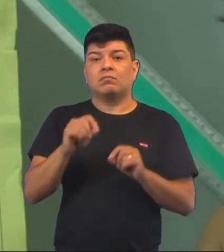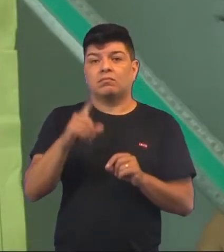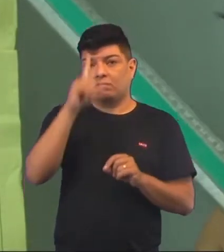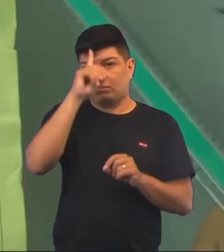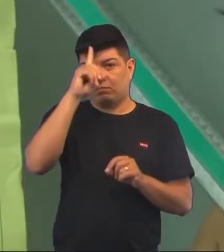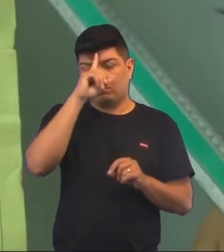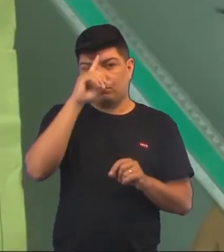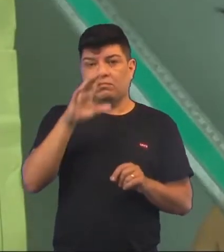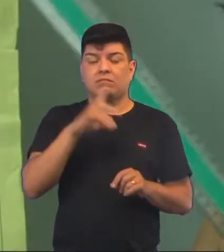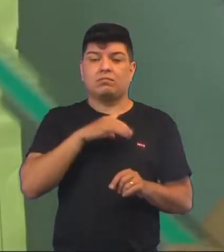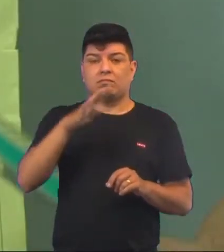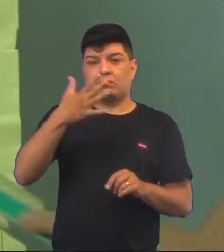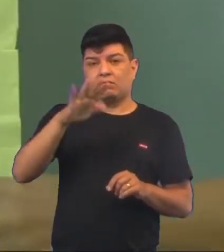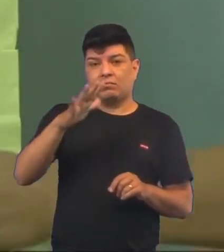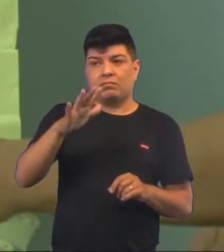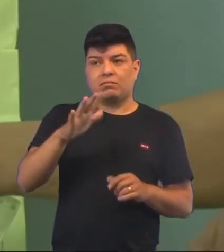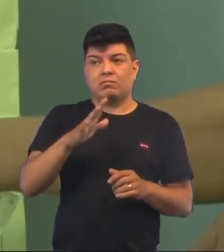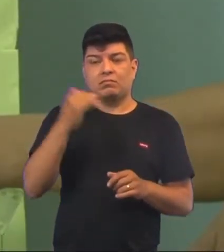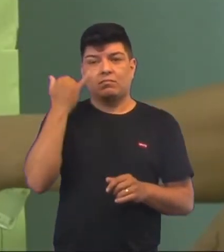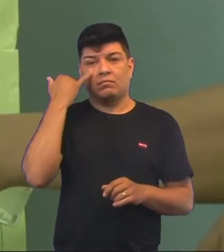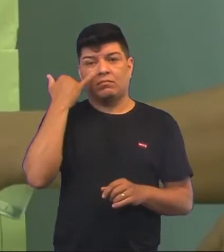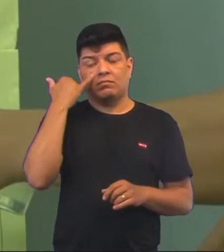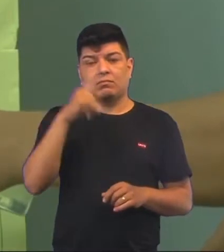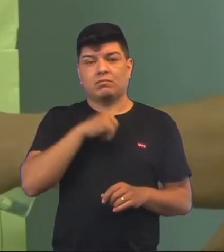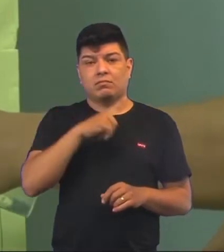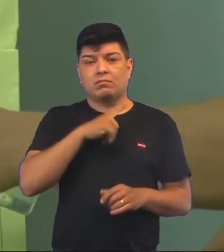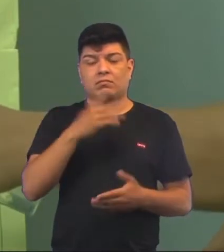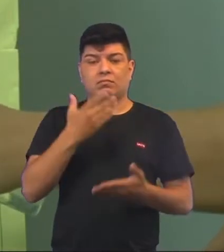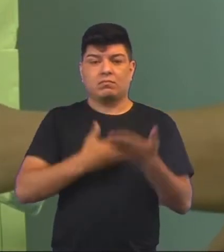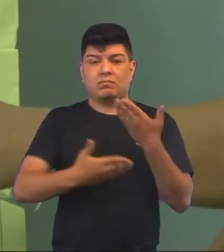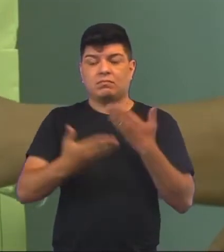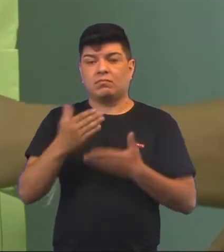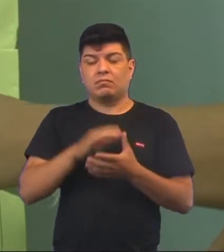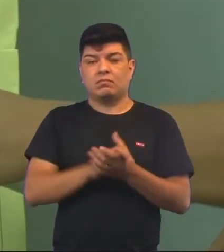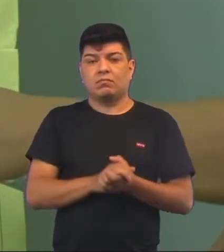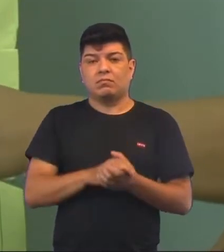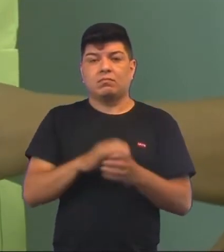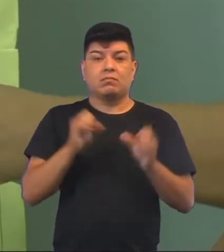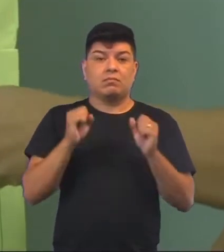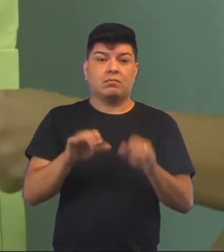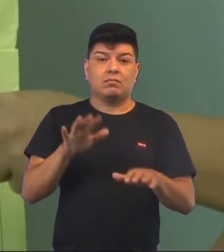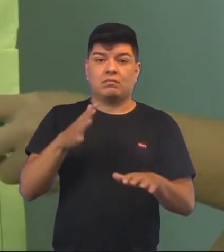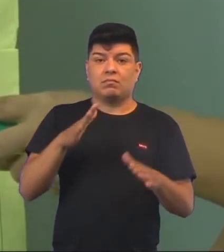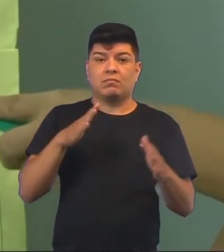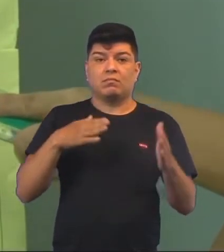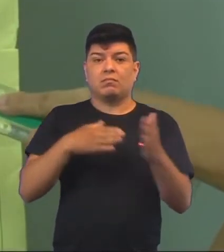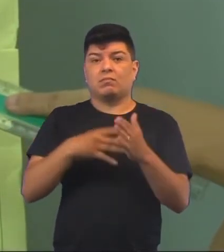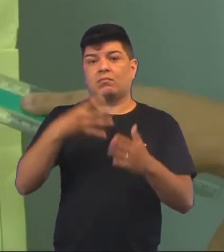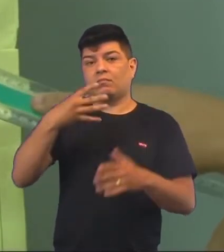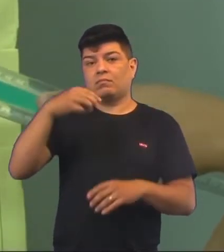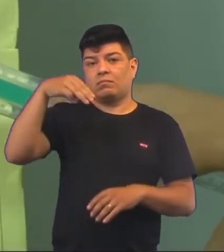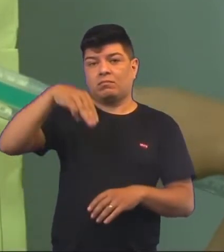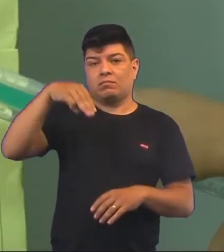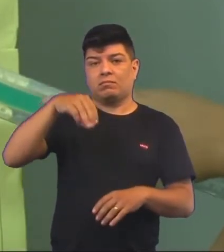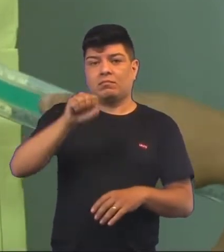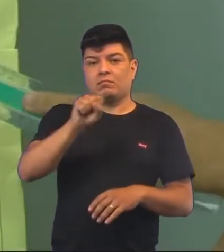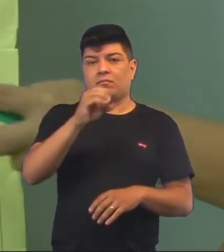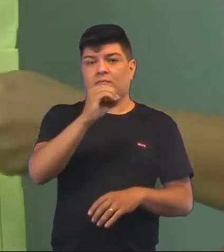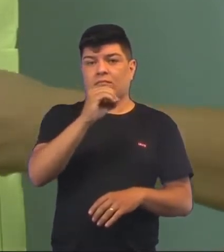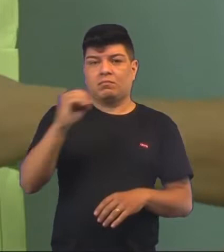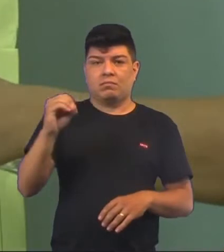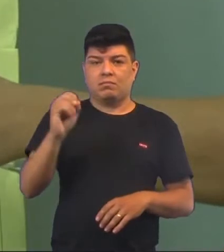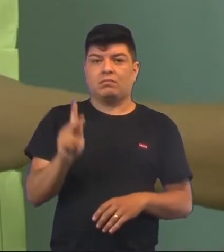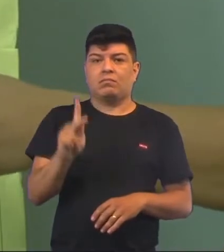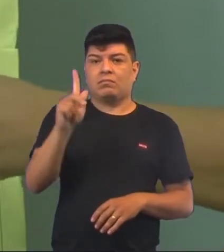ter provavelmente, olha só a informação que também foi compartilhada no texto, ele pode ter até 4 metros e 800